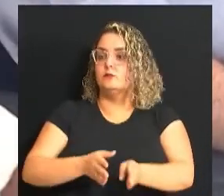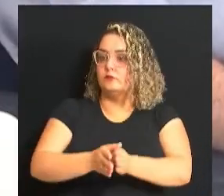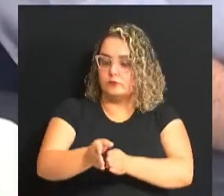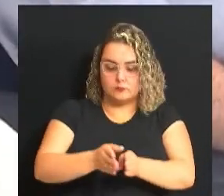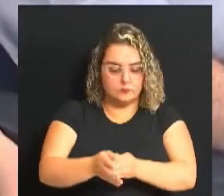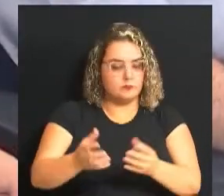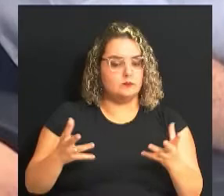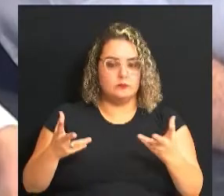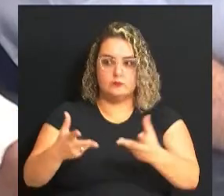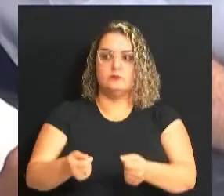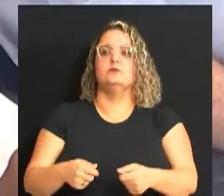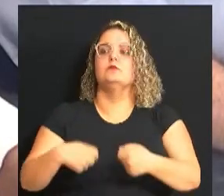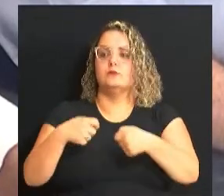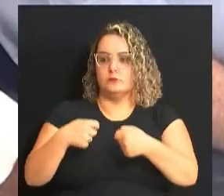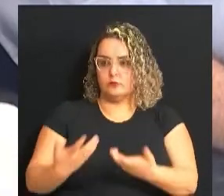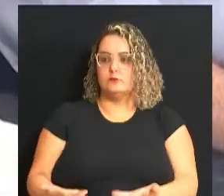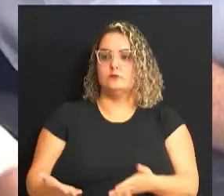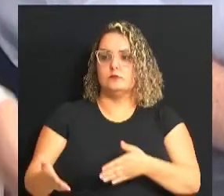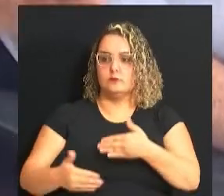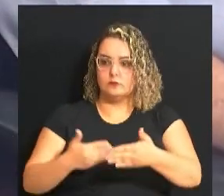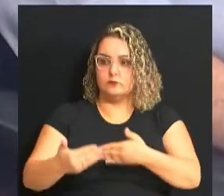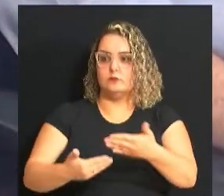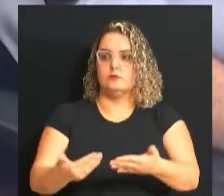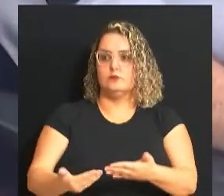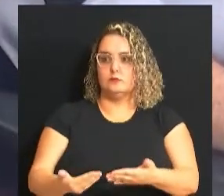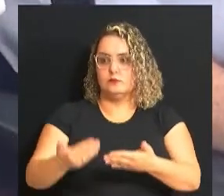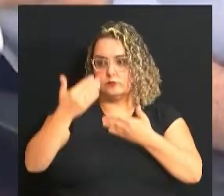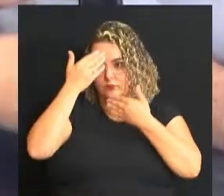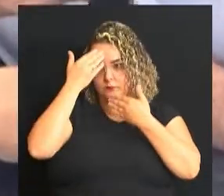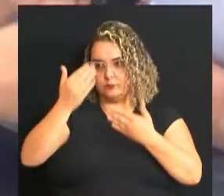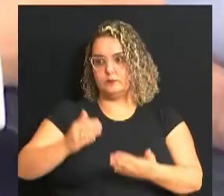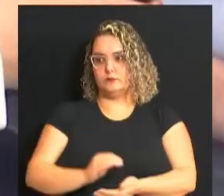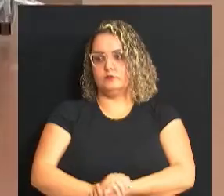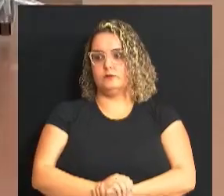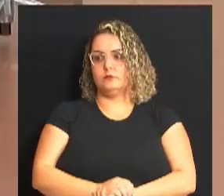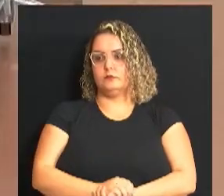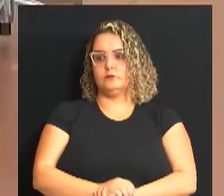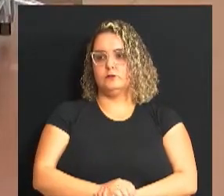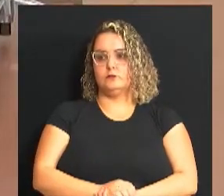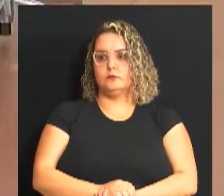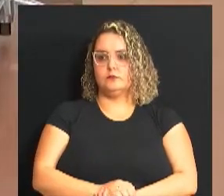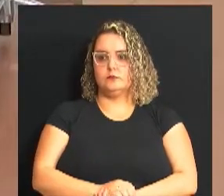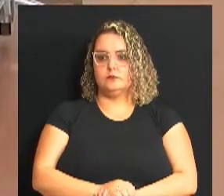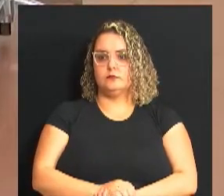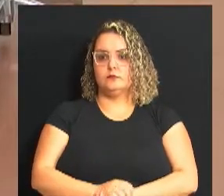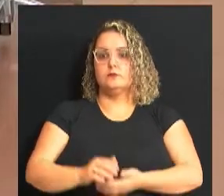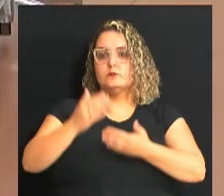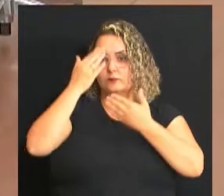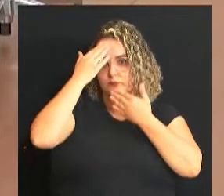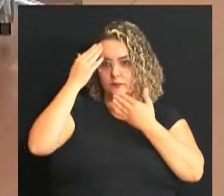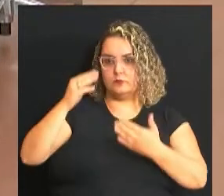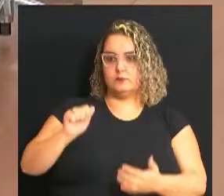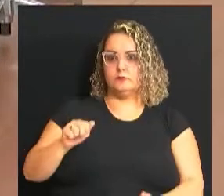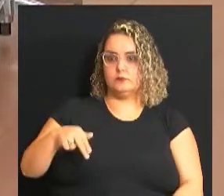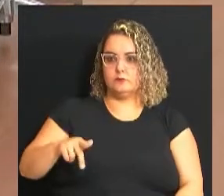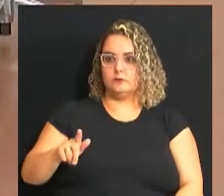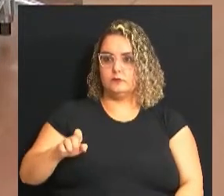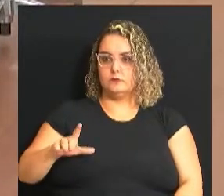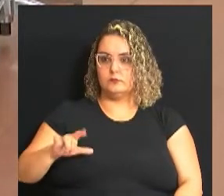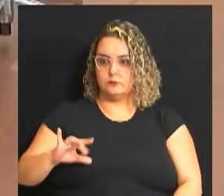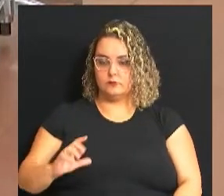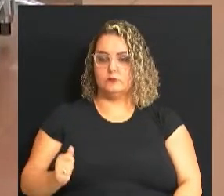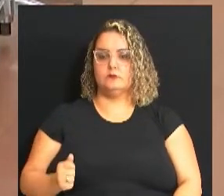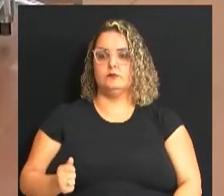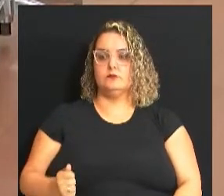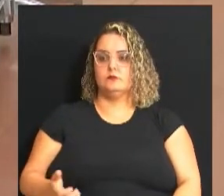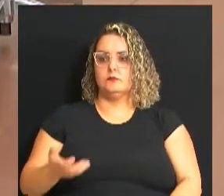tudo que se fizer necessário nesse processo. Muito obrigada. Muito obrigado, Maria Angélica Batista. Eu gostaria de